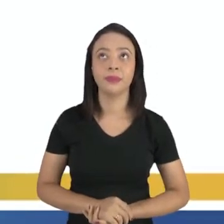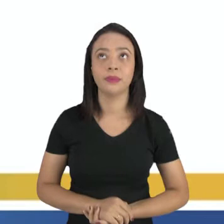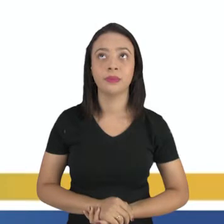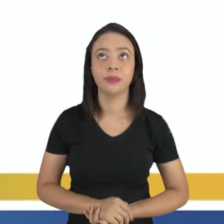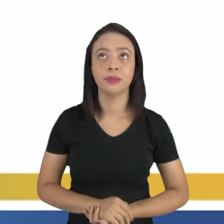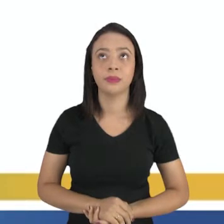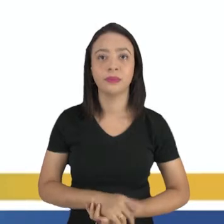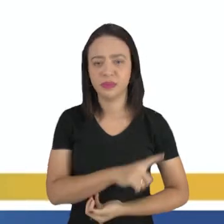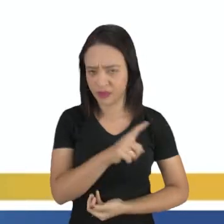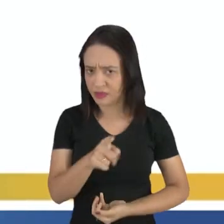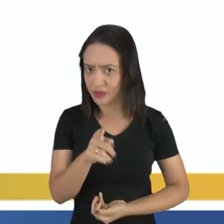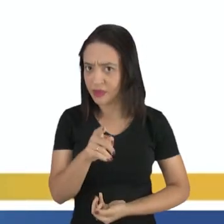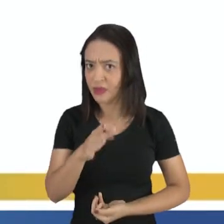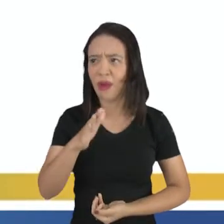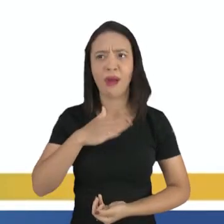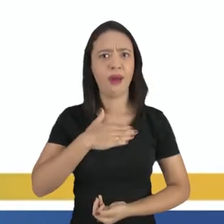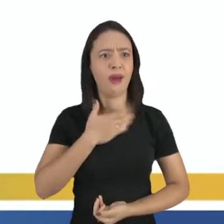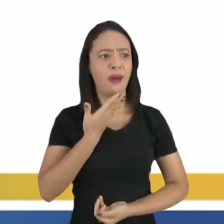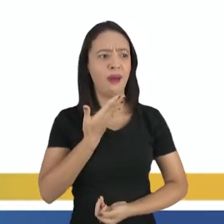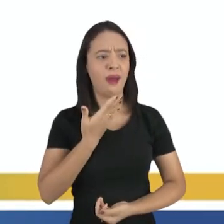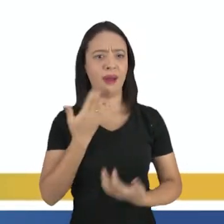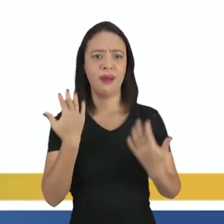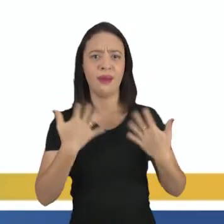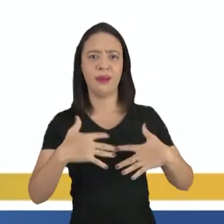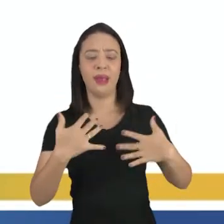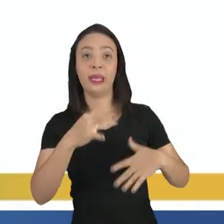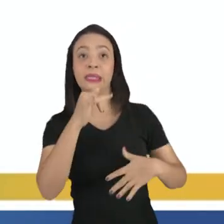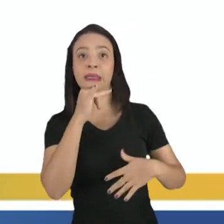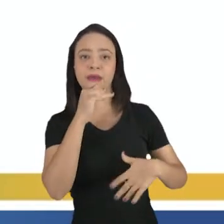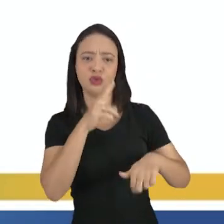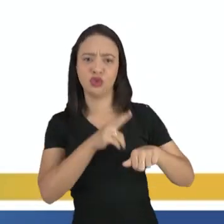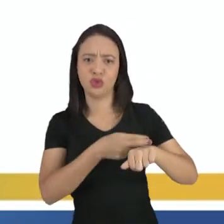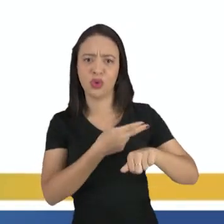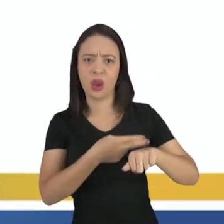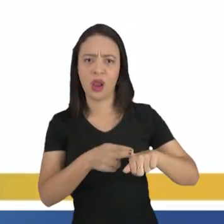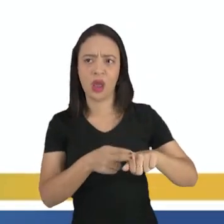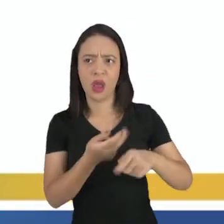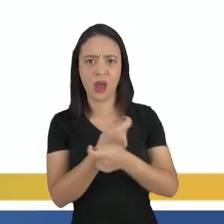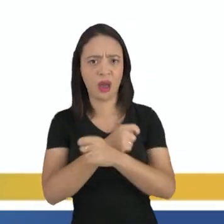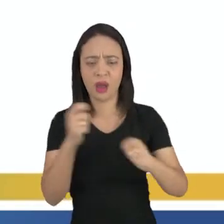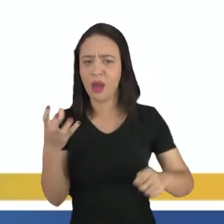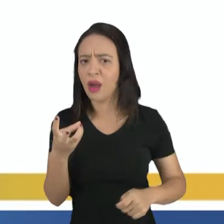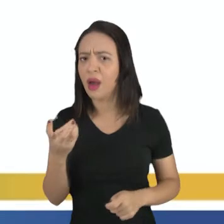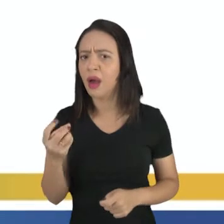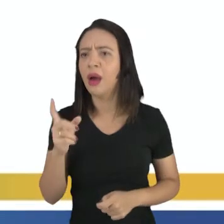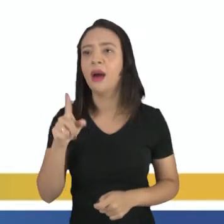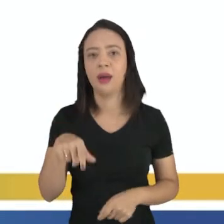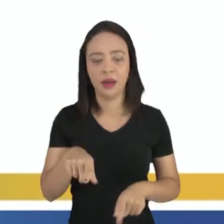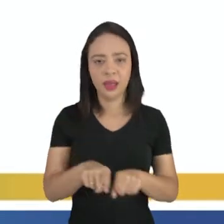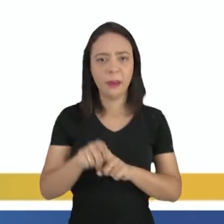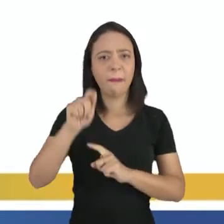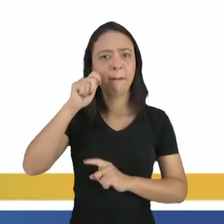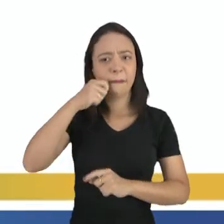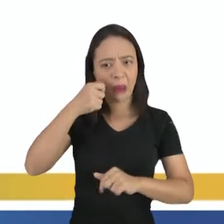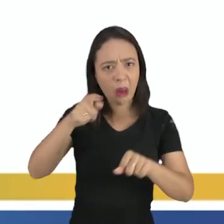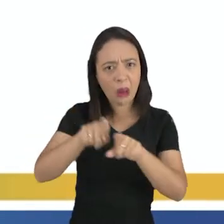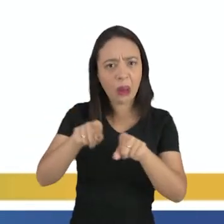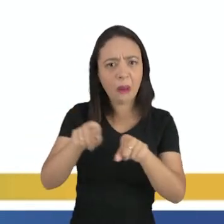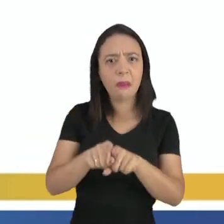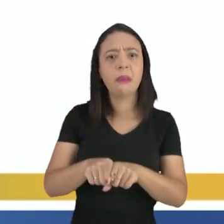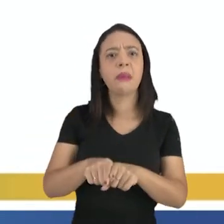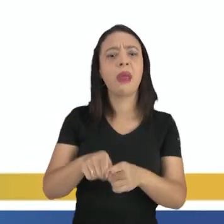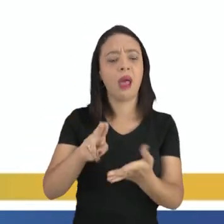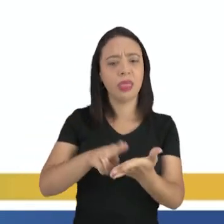vocês tenham sofrido algumas surpresas aí, né? Por exemplo, chocolate é incontável? É incontável. Pão é incontável. Manteiga